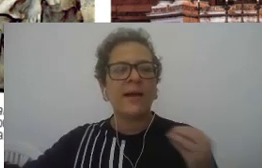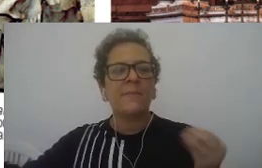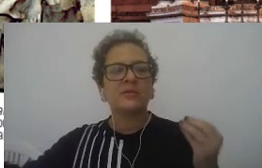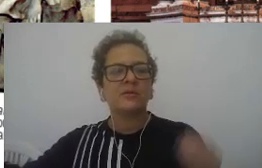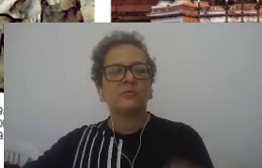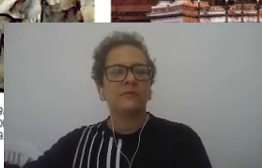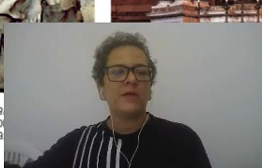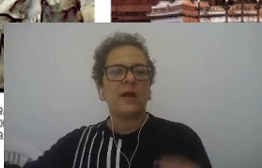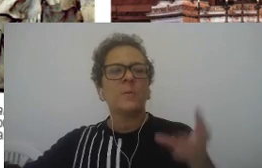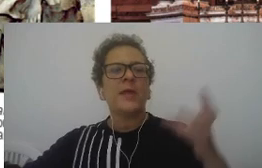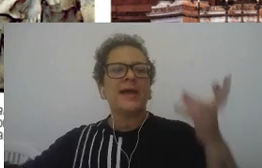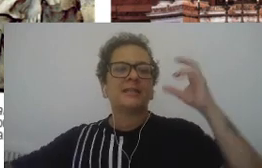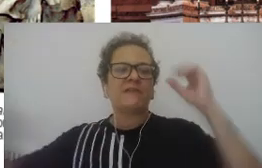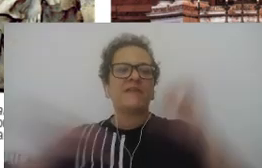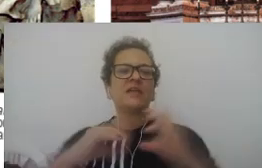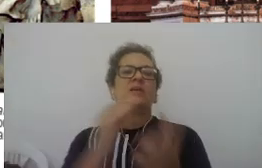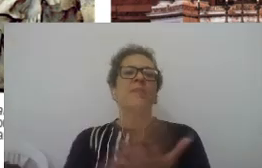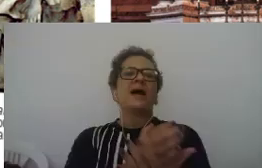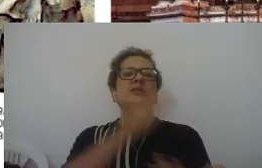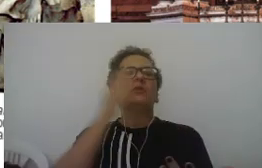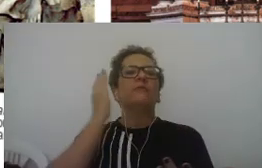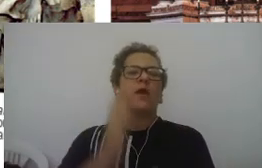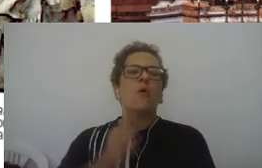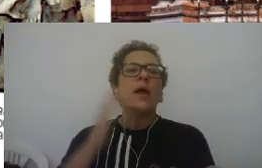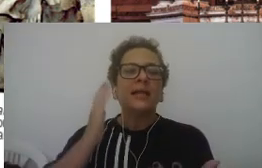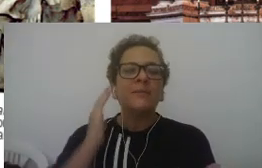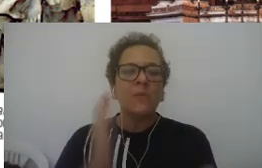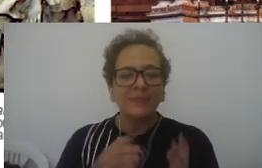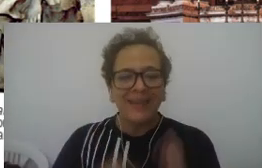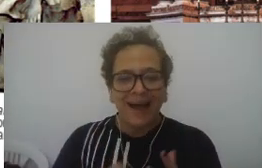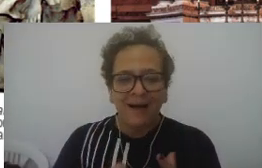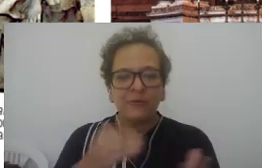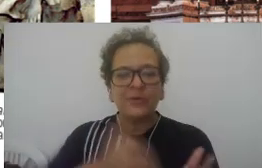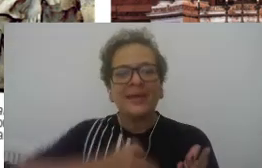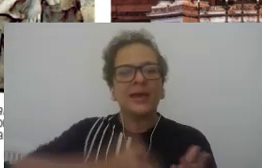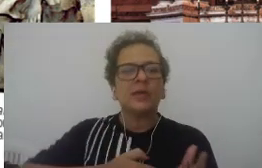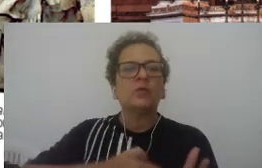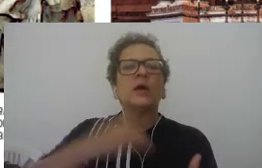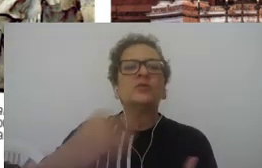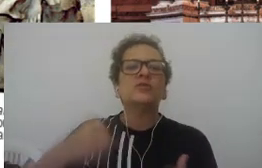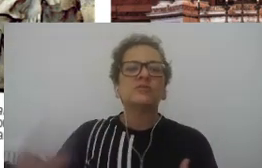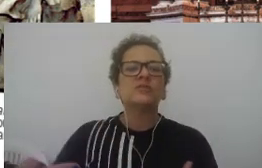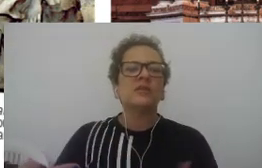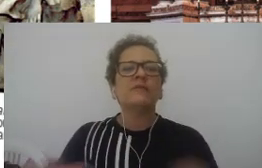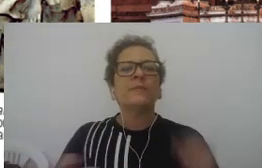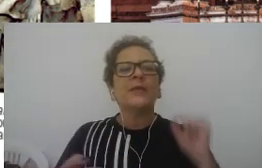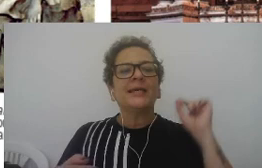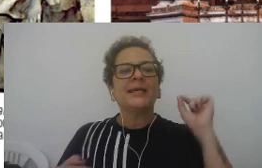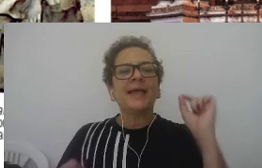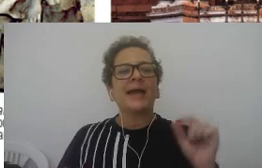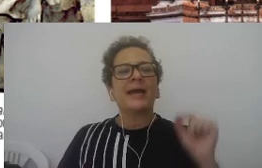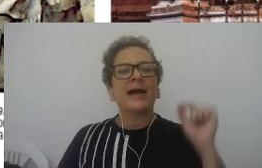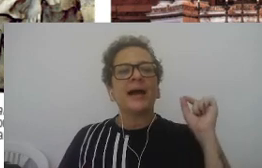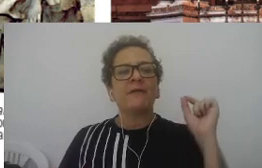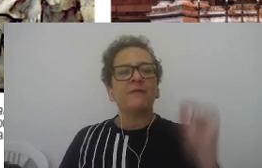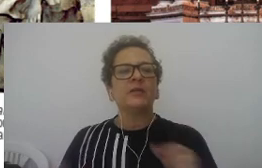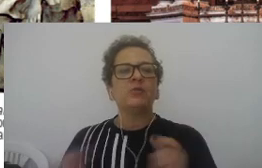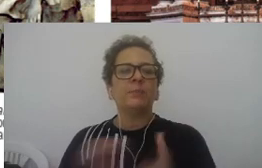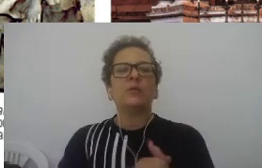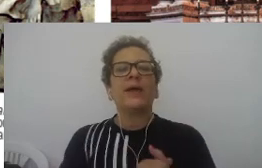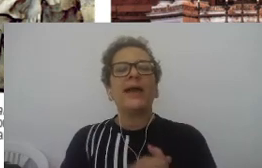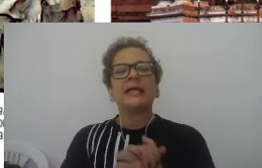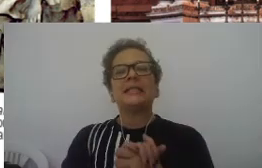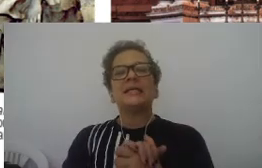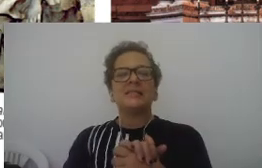evocavam a emoção do fiel era através da imagem que o Fiel ele montava o enredo discursivo que era